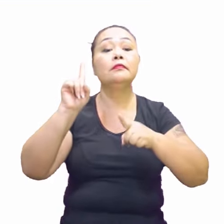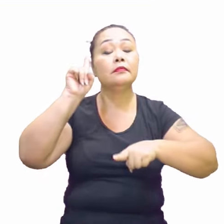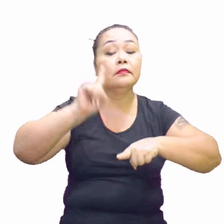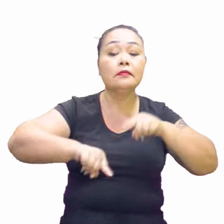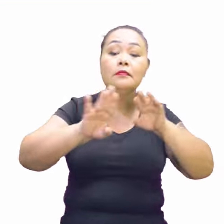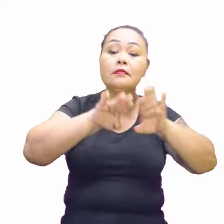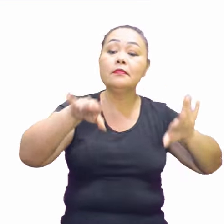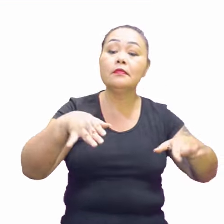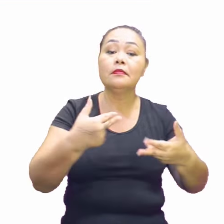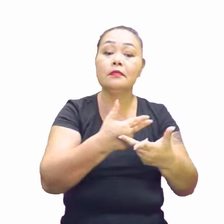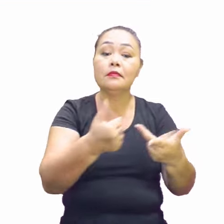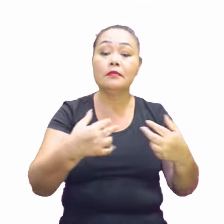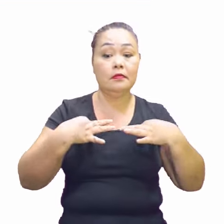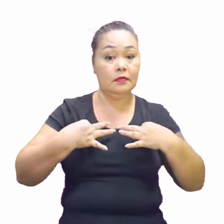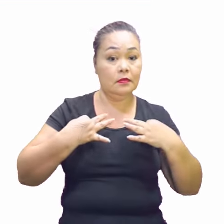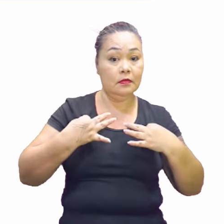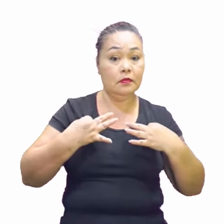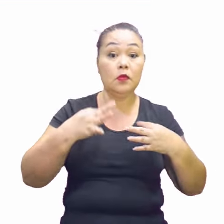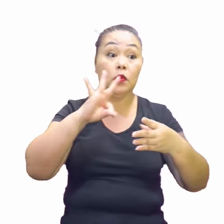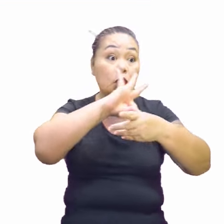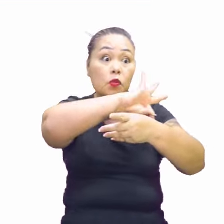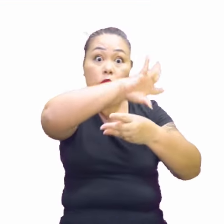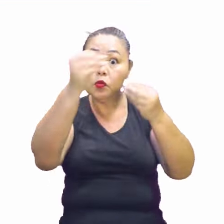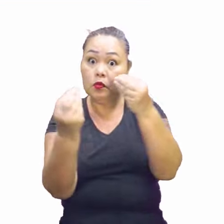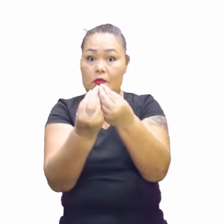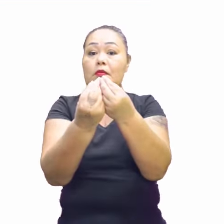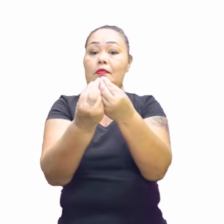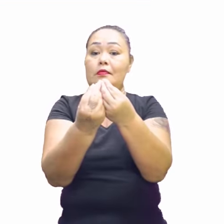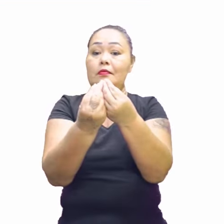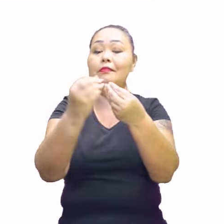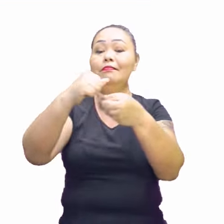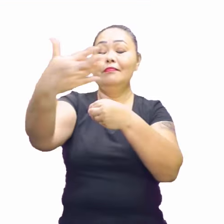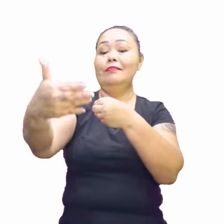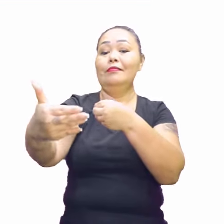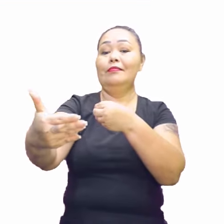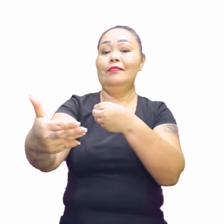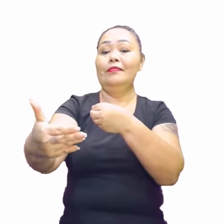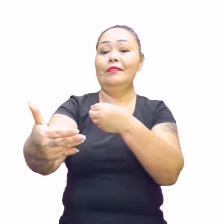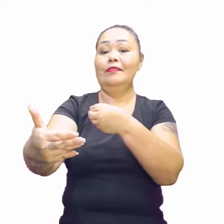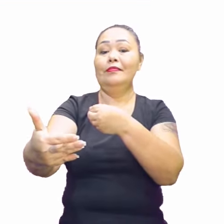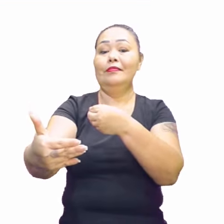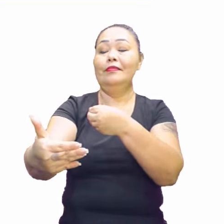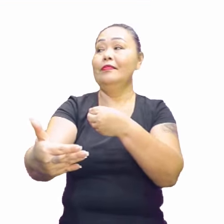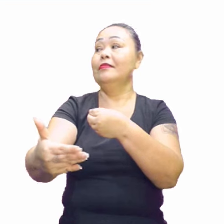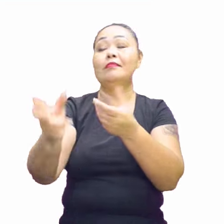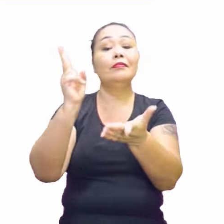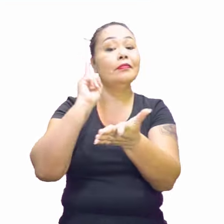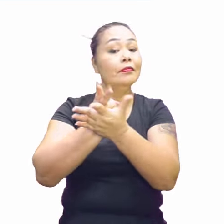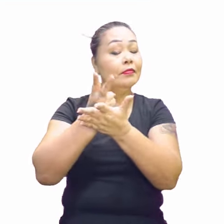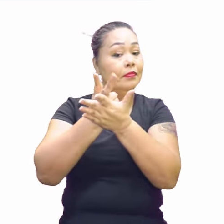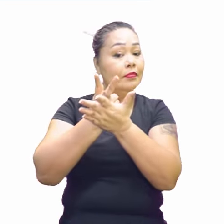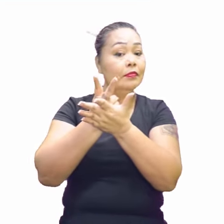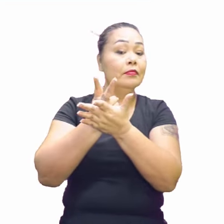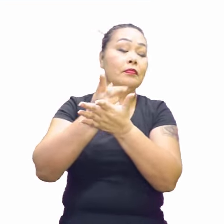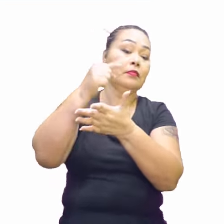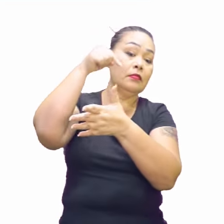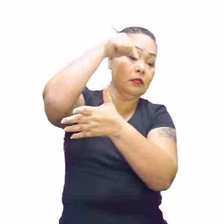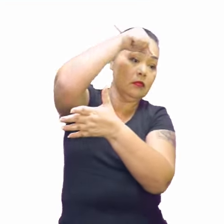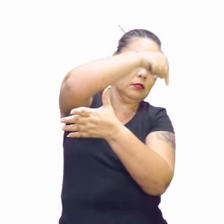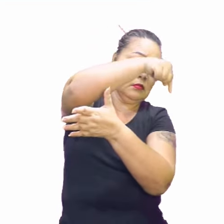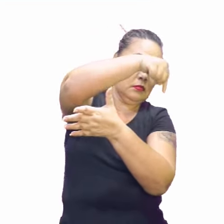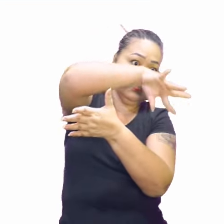Os utensílios, os móveis, a roupa, tudo estava fora. Olha só. A mesma coisa. A mesma coisa